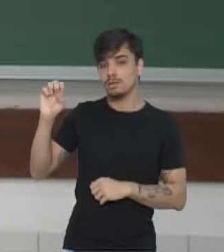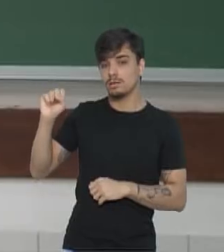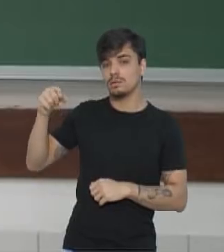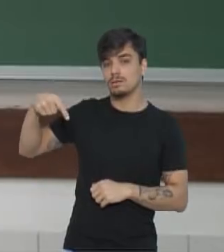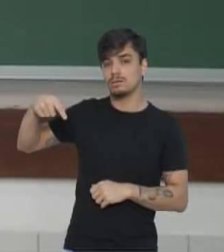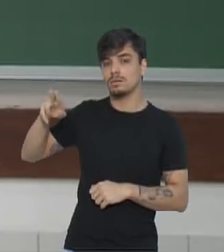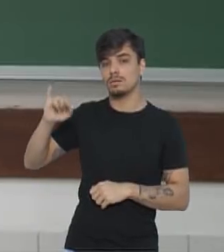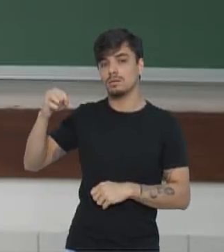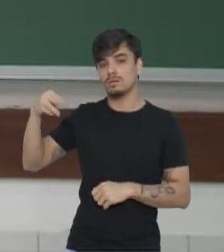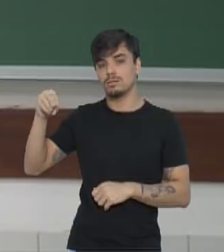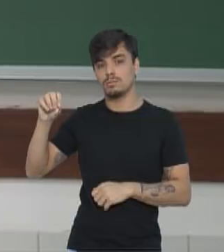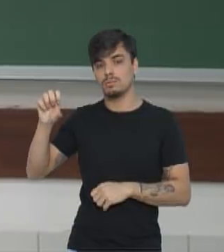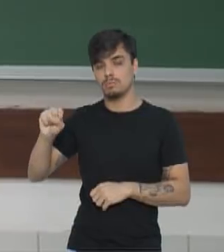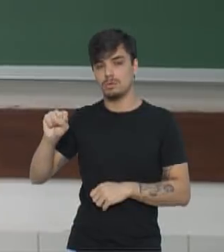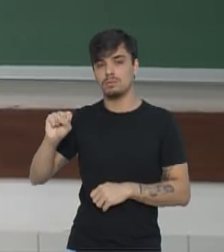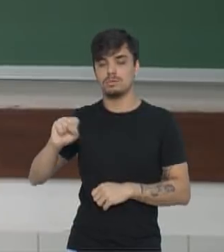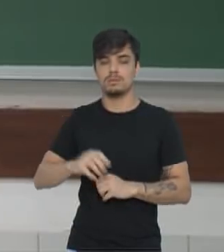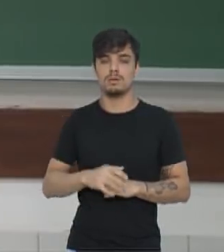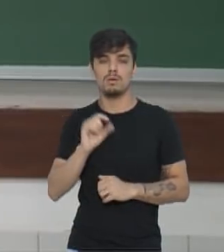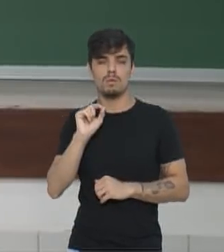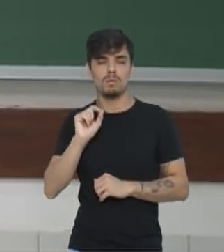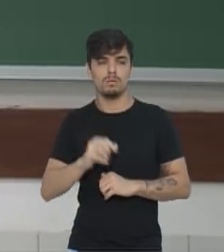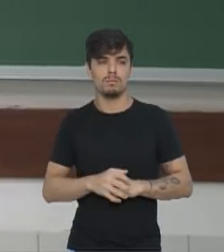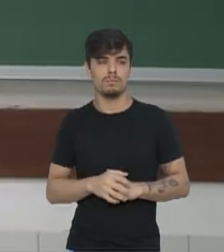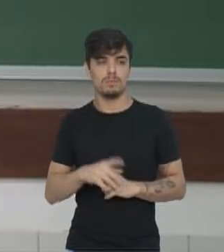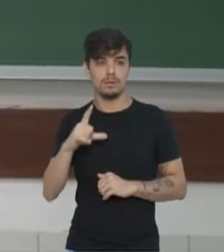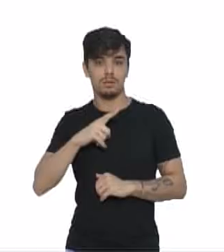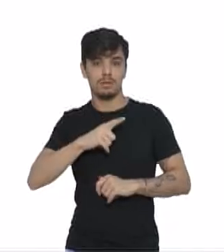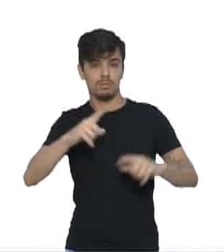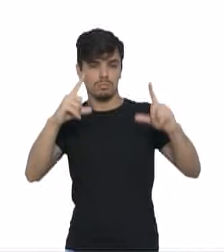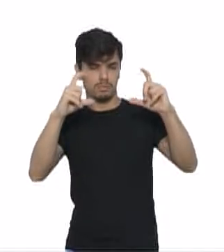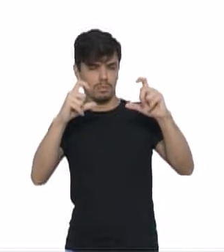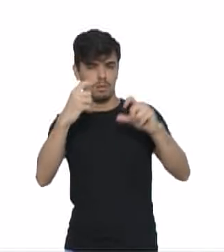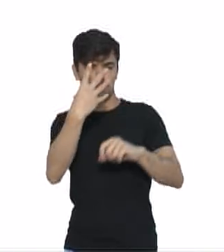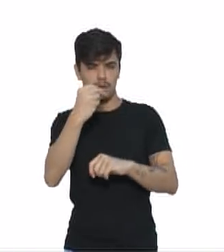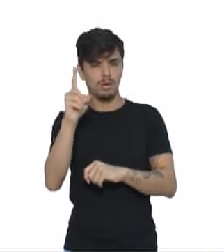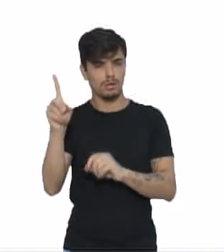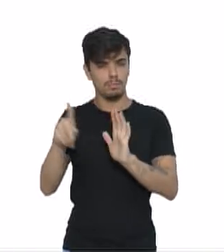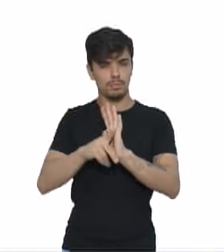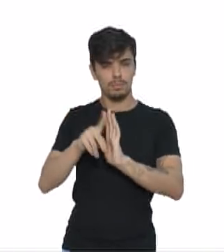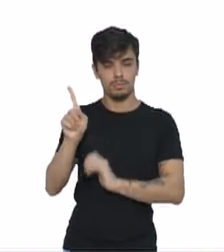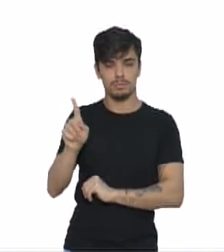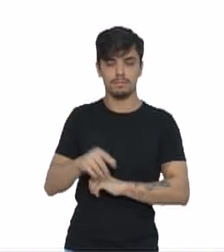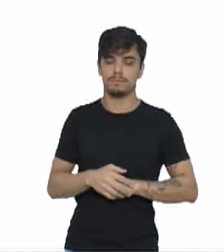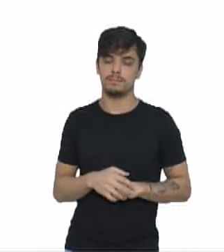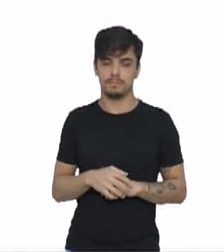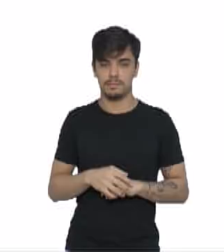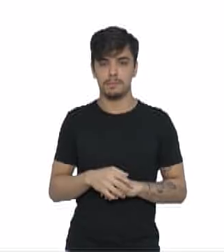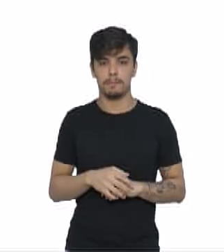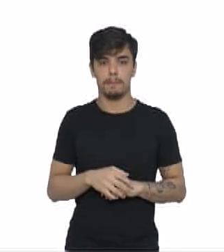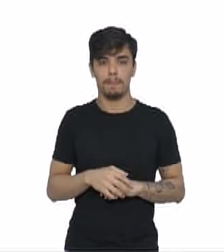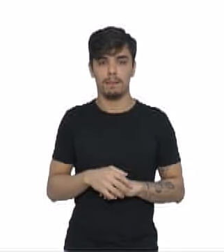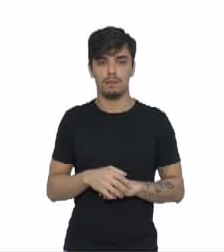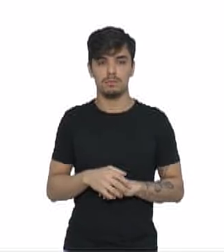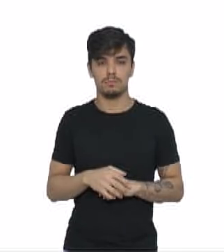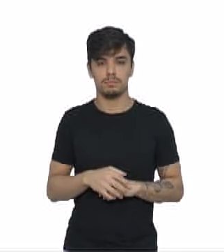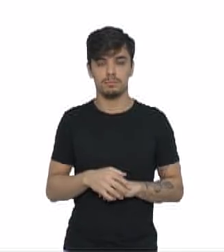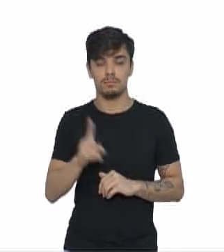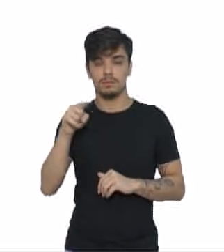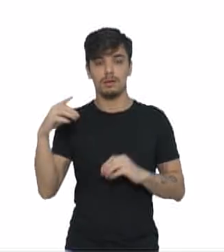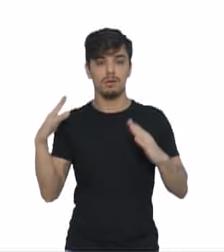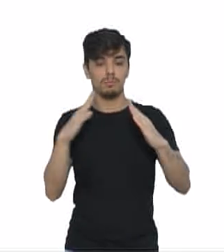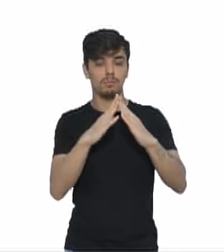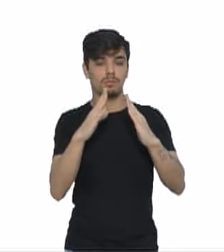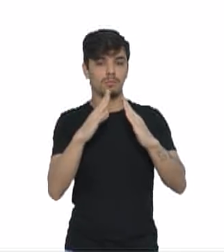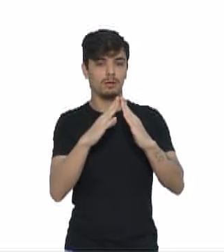ou inuites, como a gente falou, aqui nós temos uma fotografia típica de uma moradia